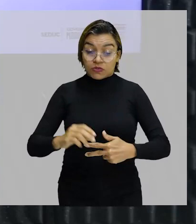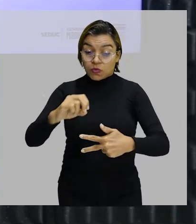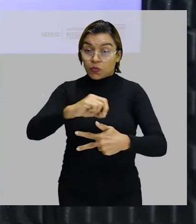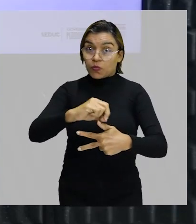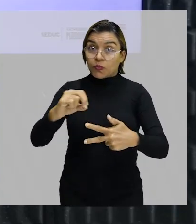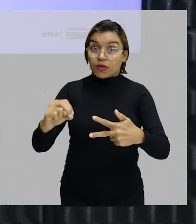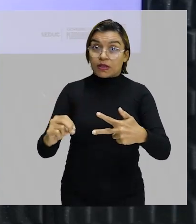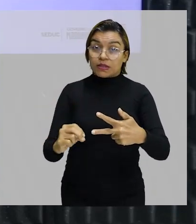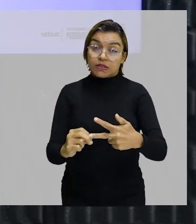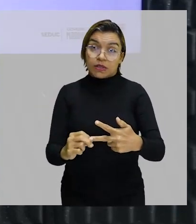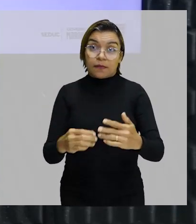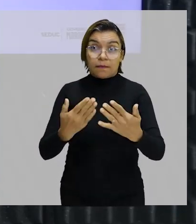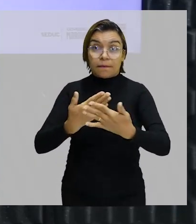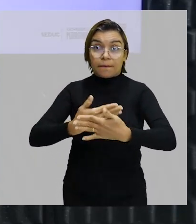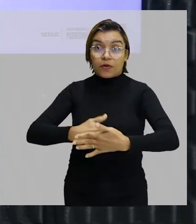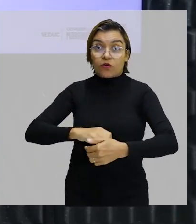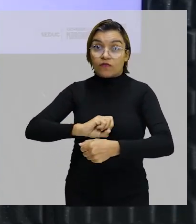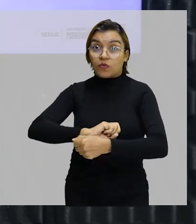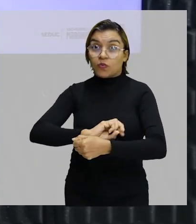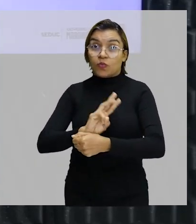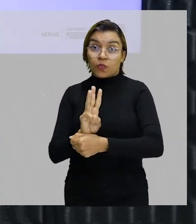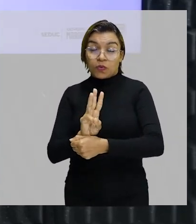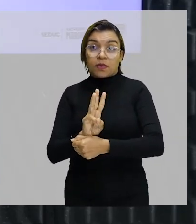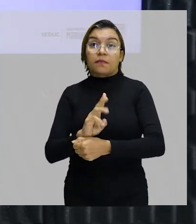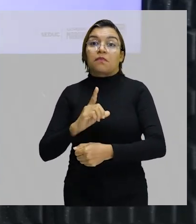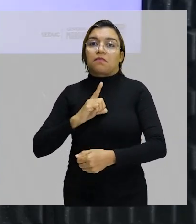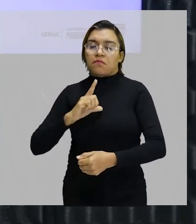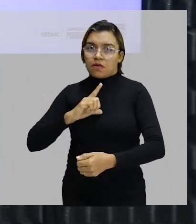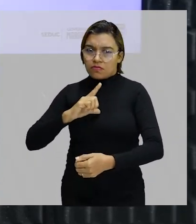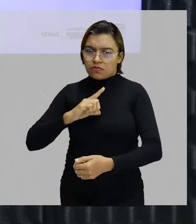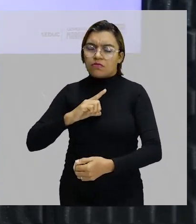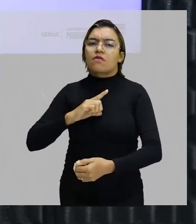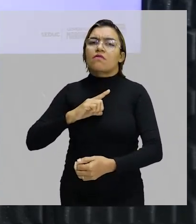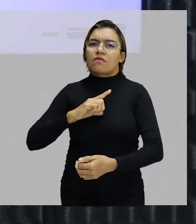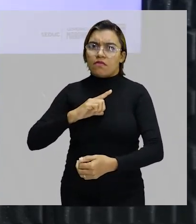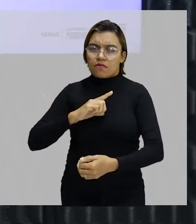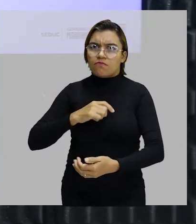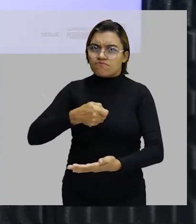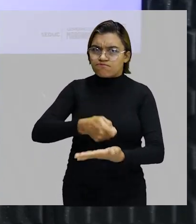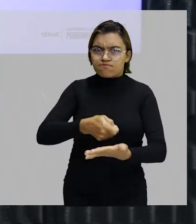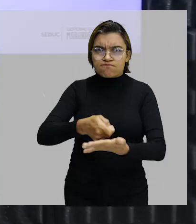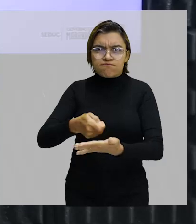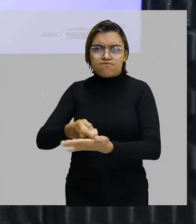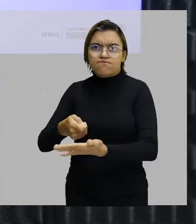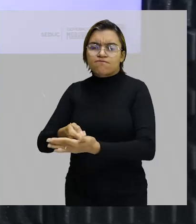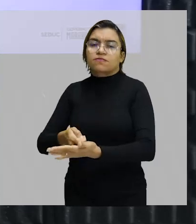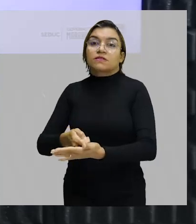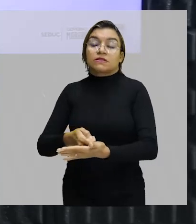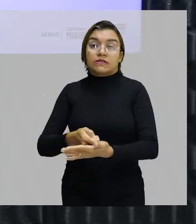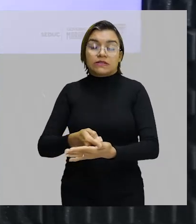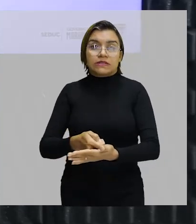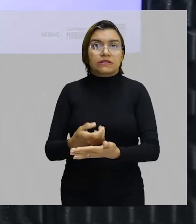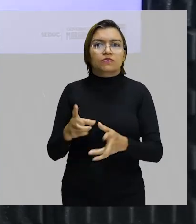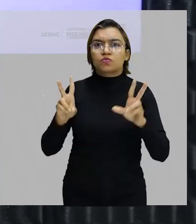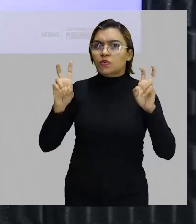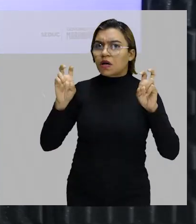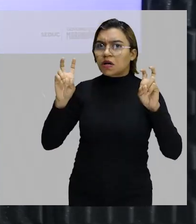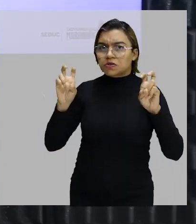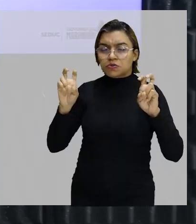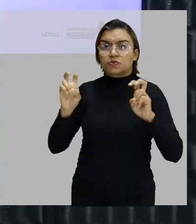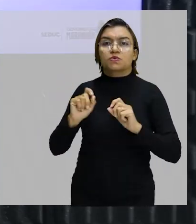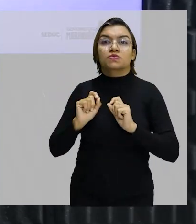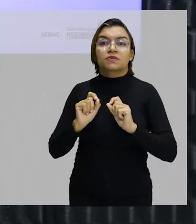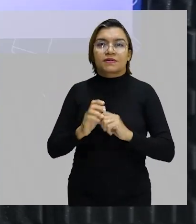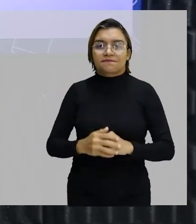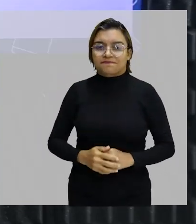Enem, a prova da UEMA, elas estão cobrando praticamente todo ano. Égua, Marcos, que assunto é esse?